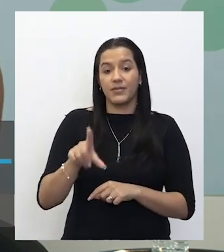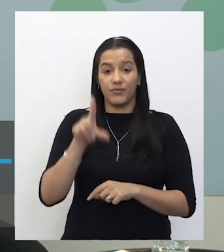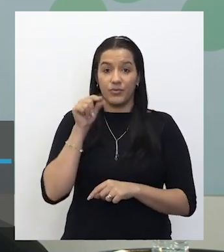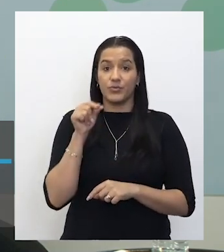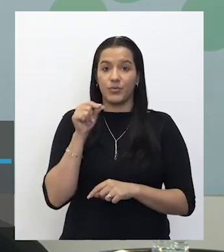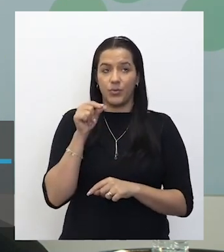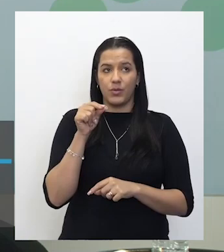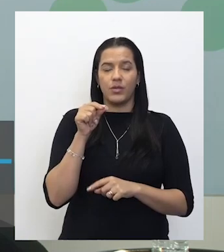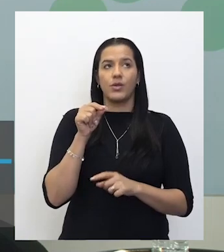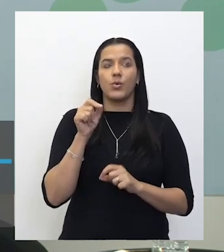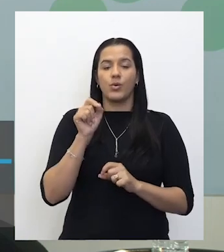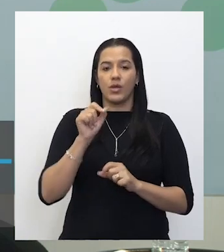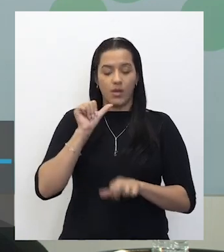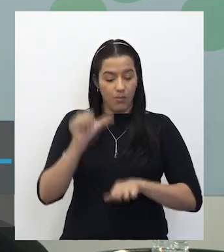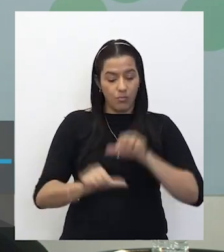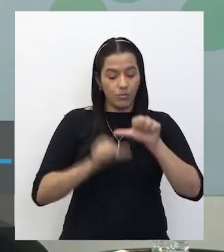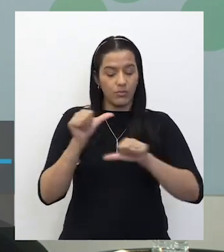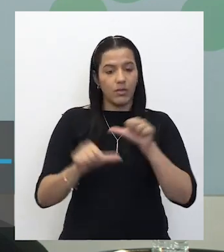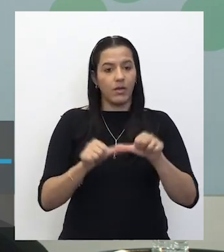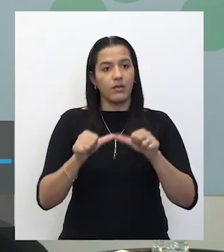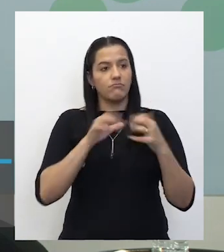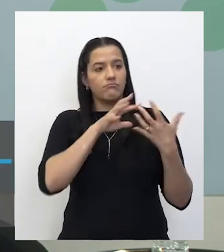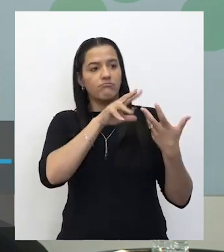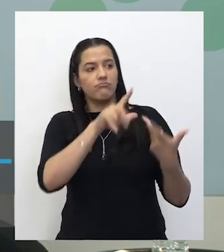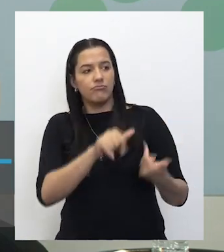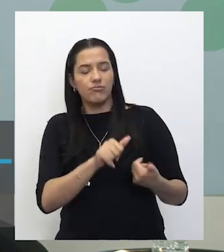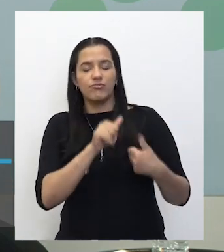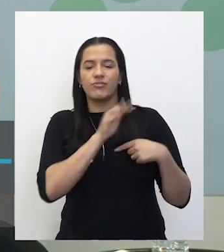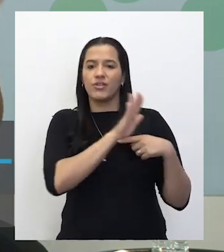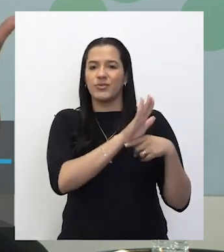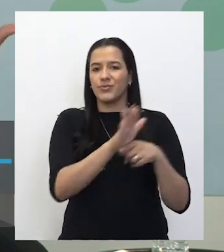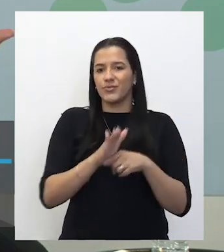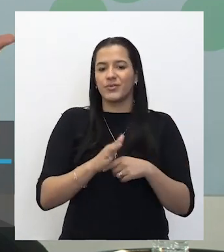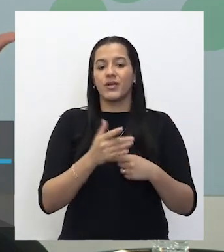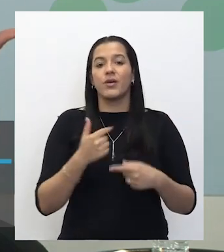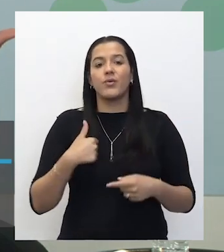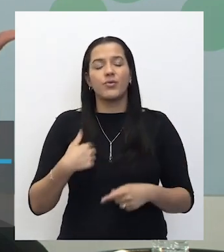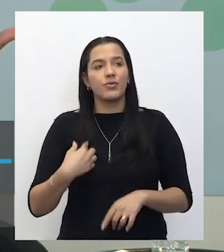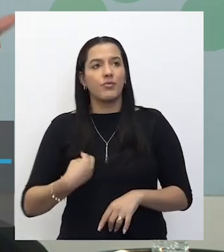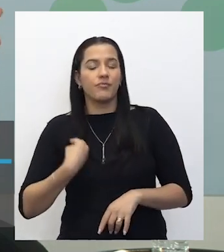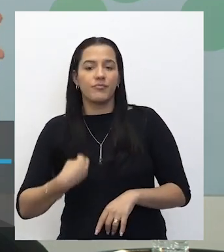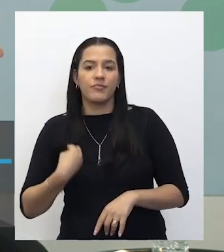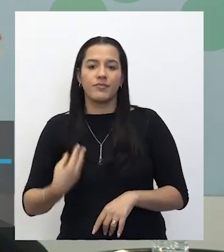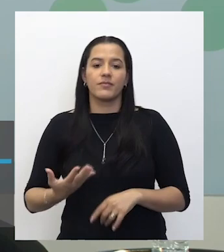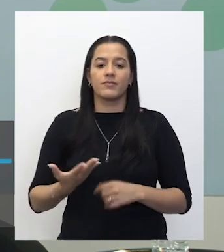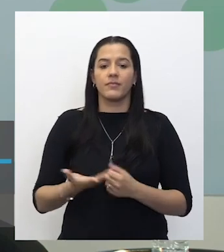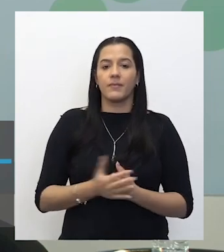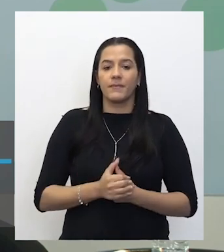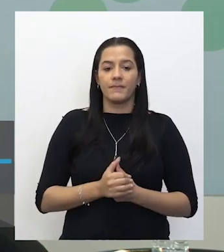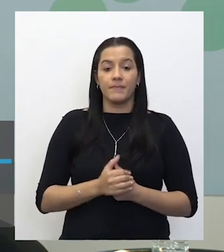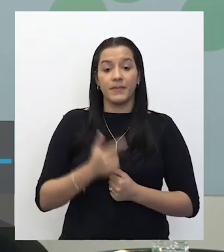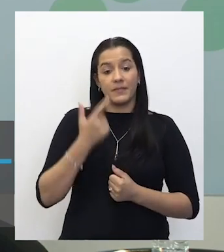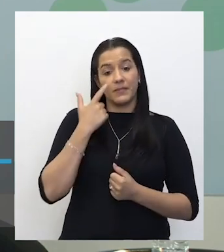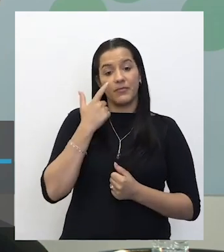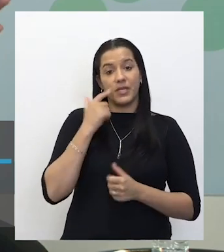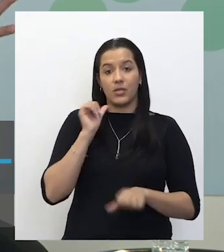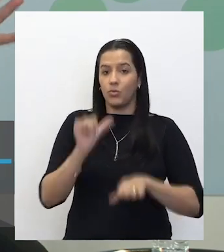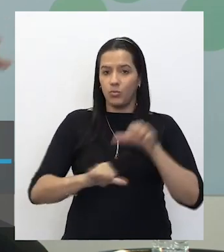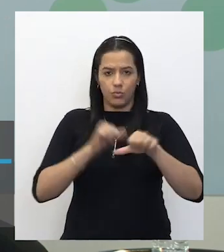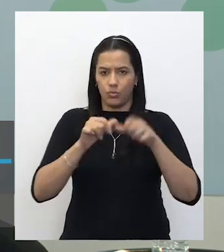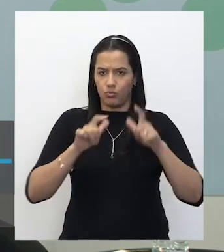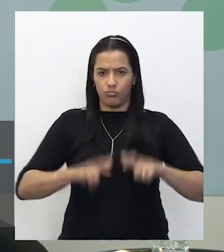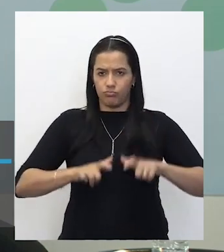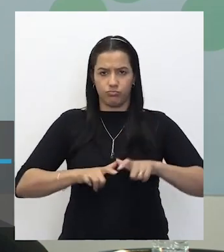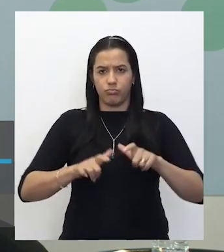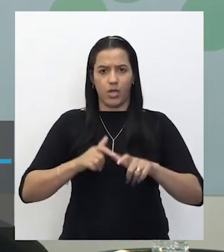a visão dele em relação ao mundo, a percepção dele em relação a onde ele vivia. Você viu que ele não mudou de lugar, ele